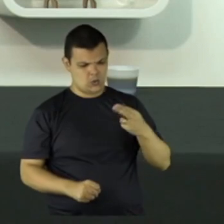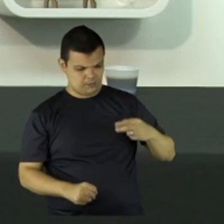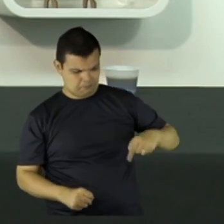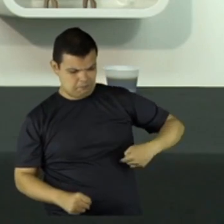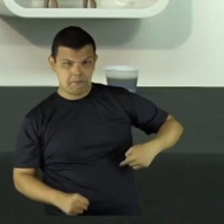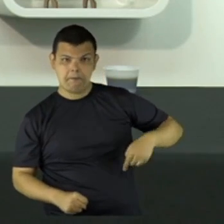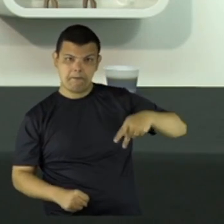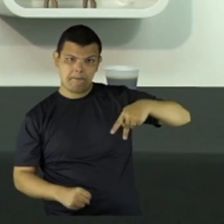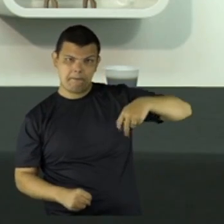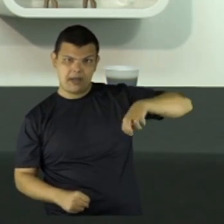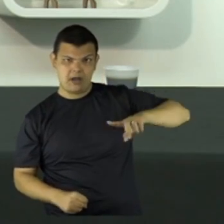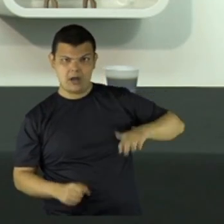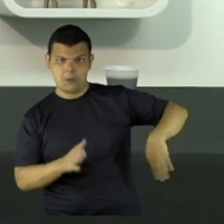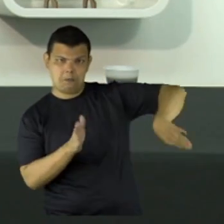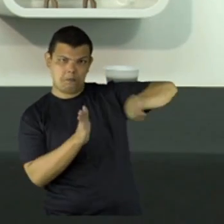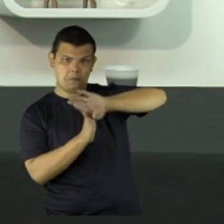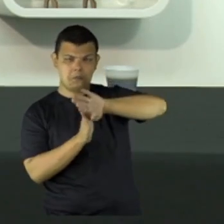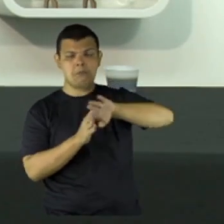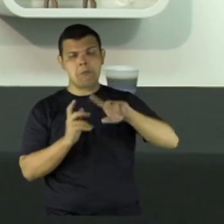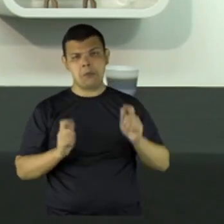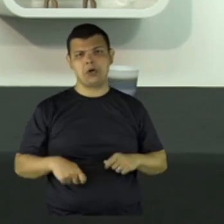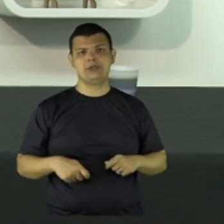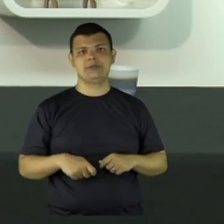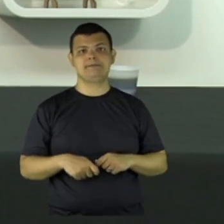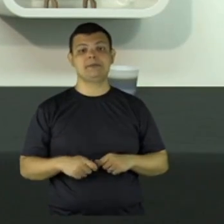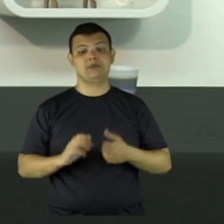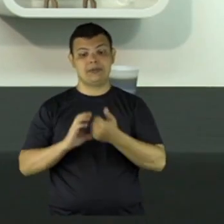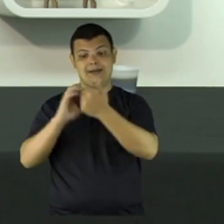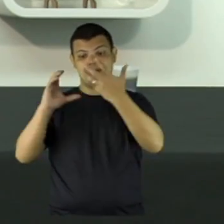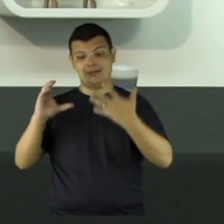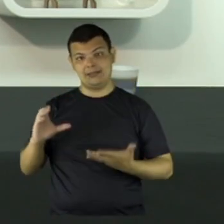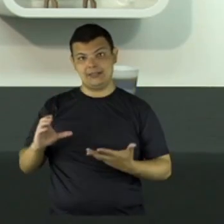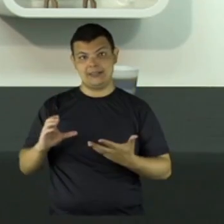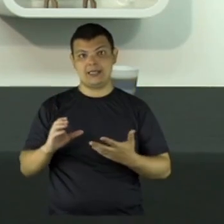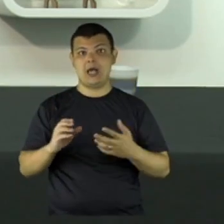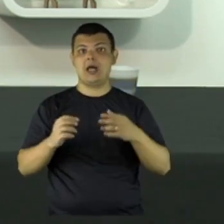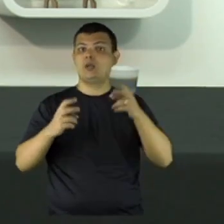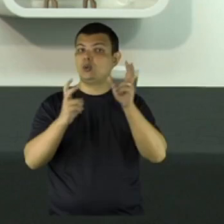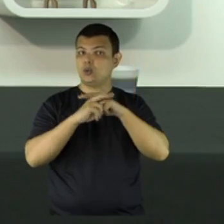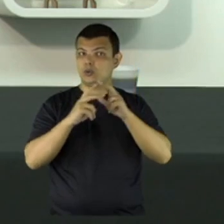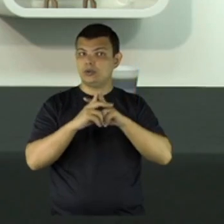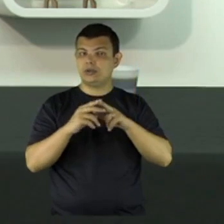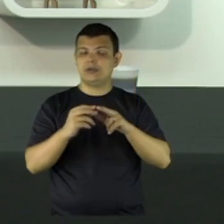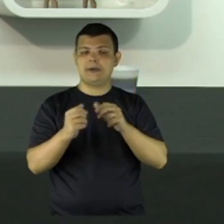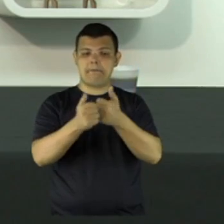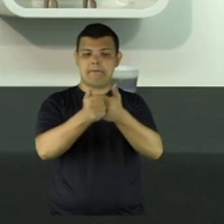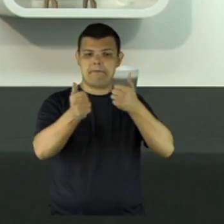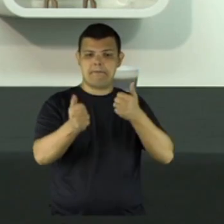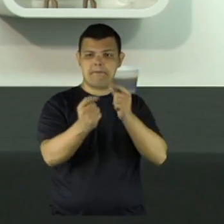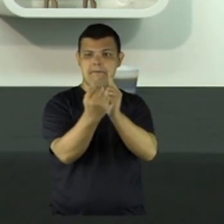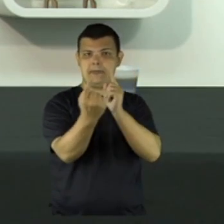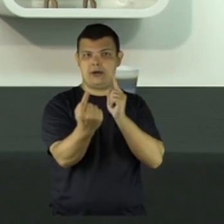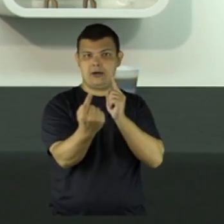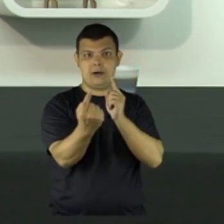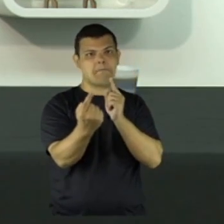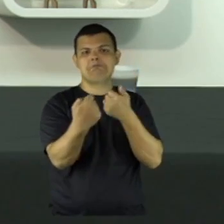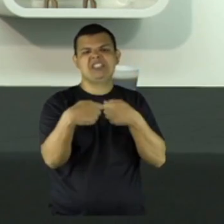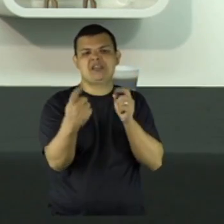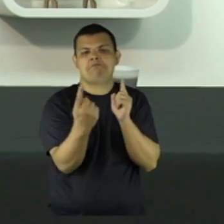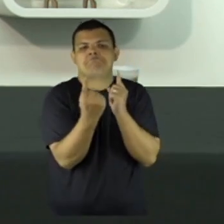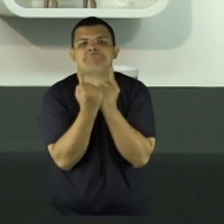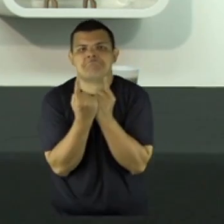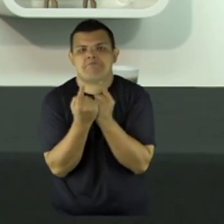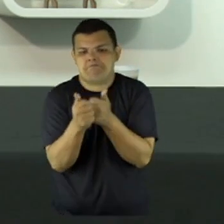pernas. Então isso vai caracterizar as lutas de média distância, onde você não precisa ficar muito próximo do seu